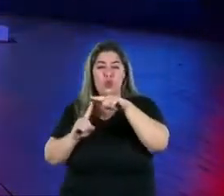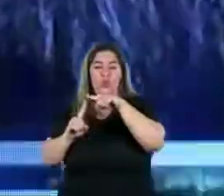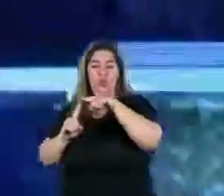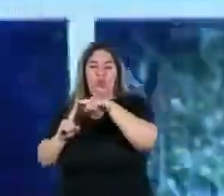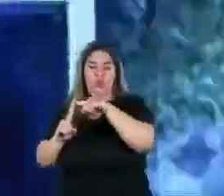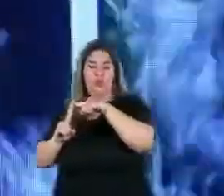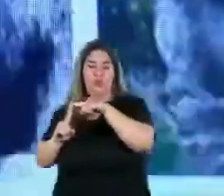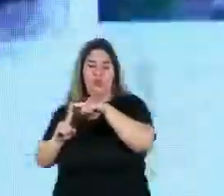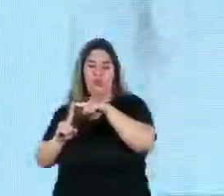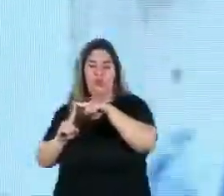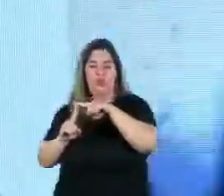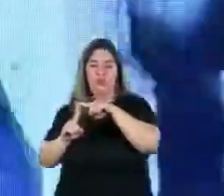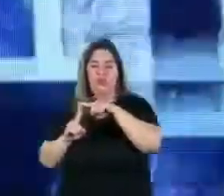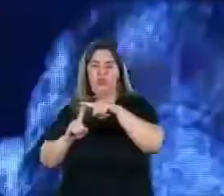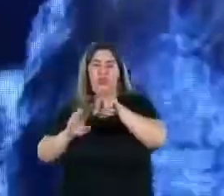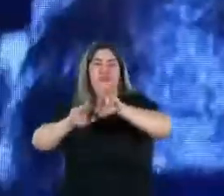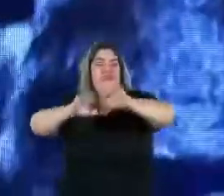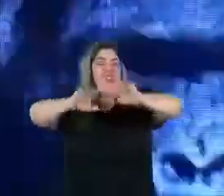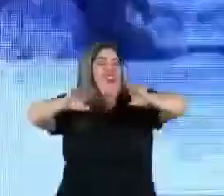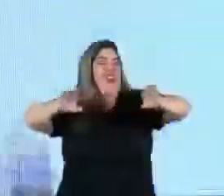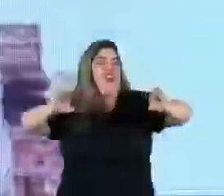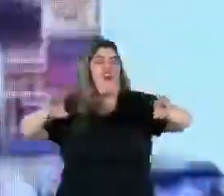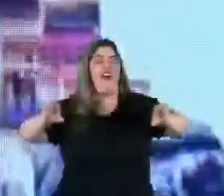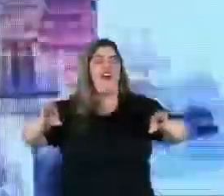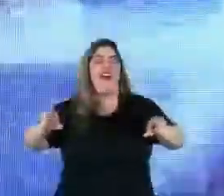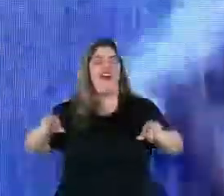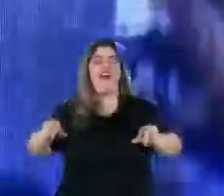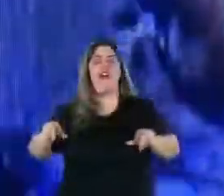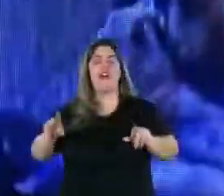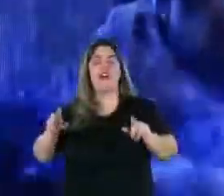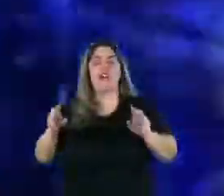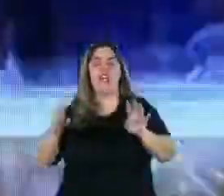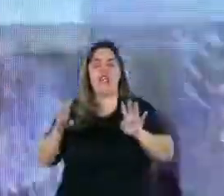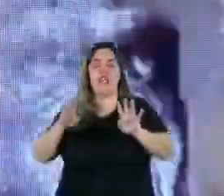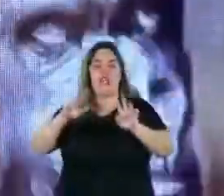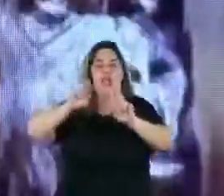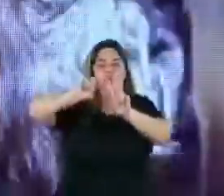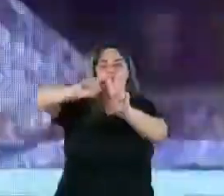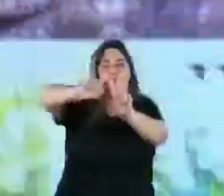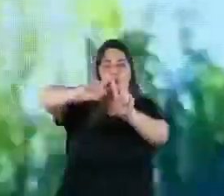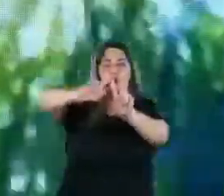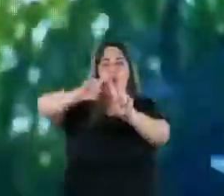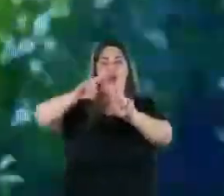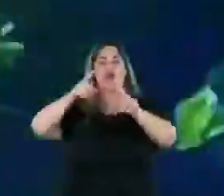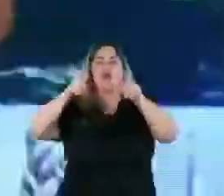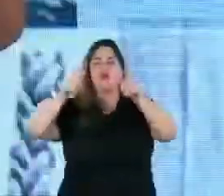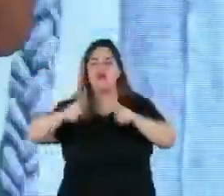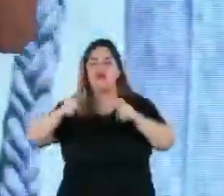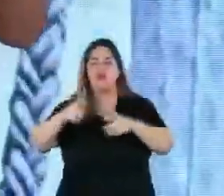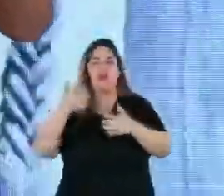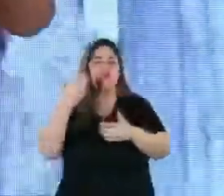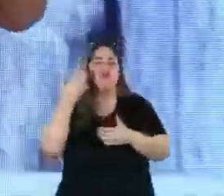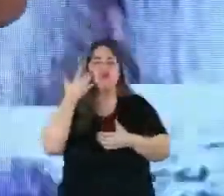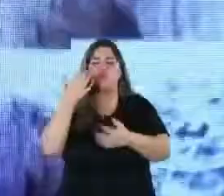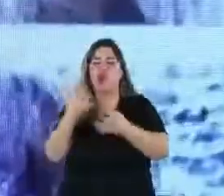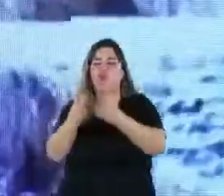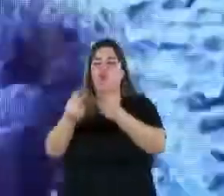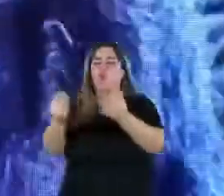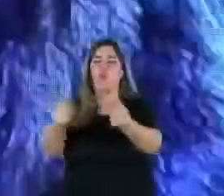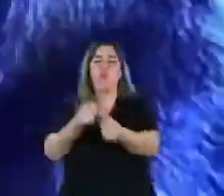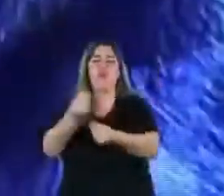um espécime da espécie que está ali trancado em condições que a gente não sabe exatamente quais são,